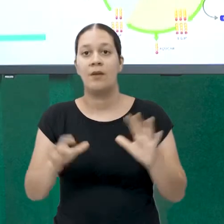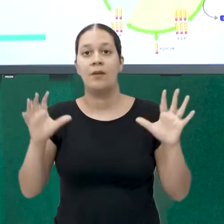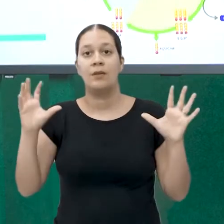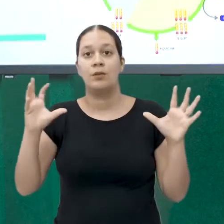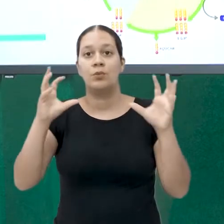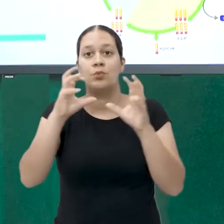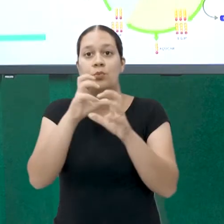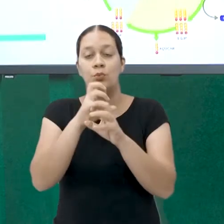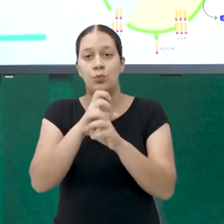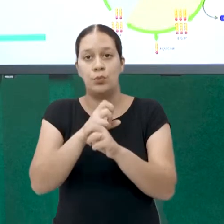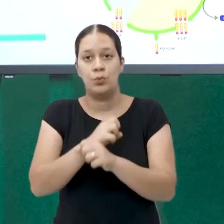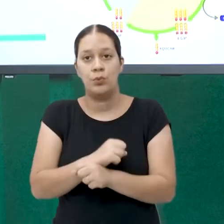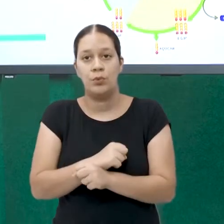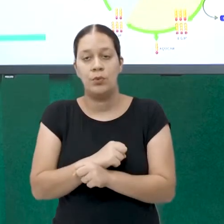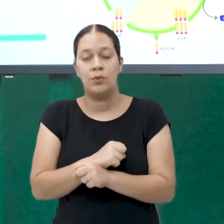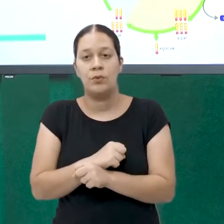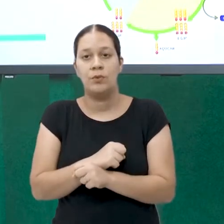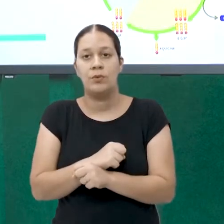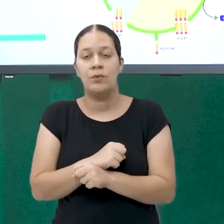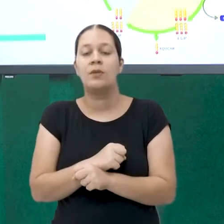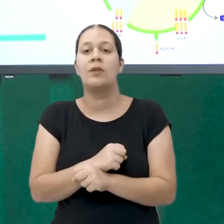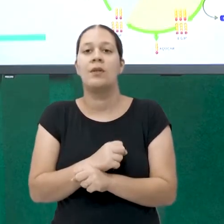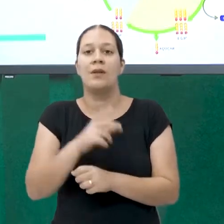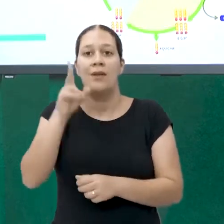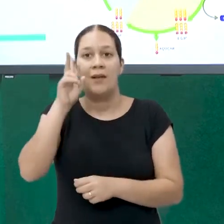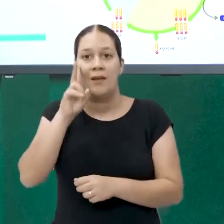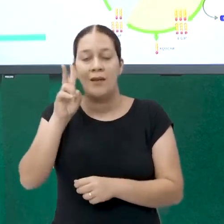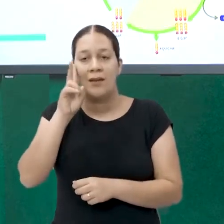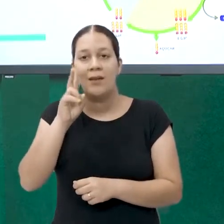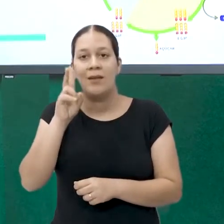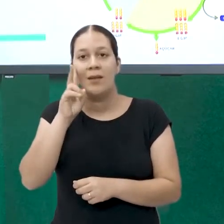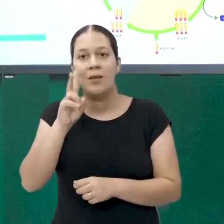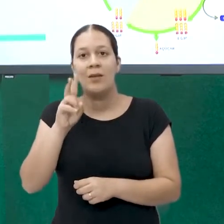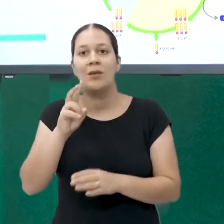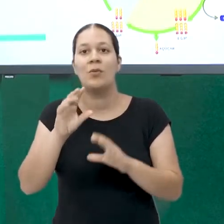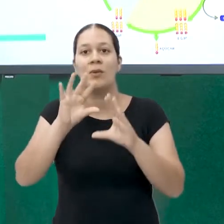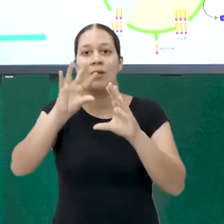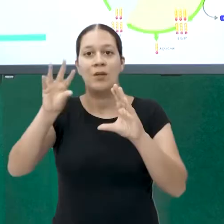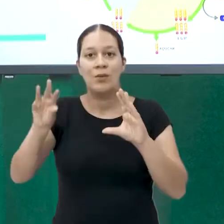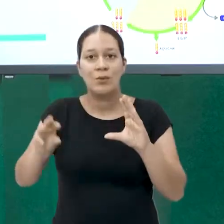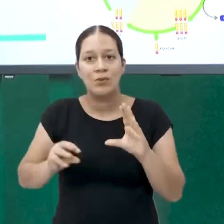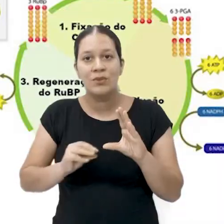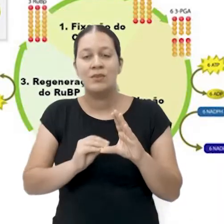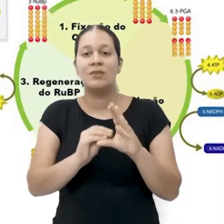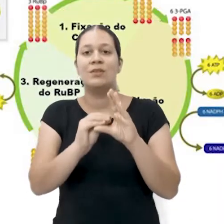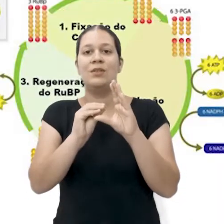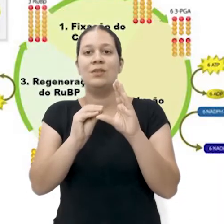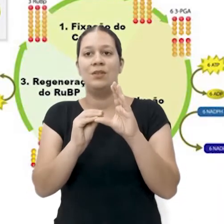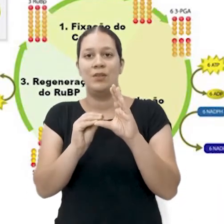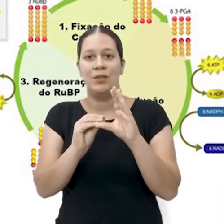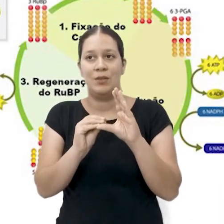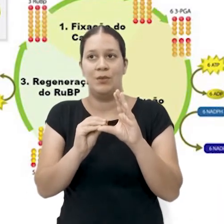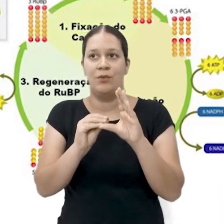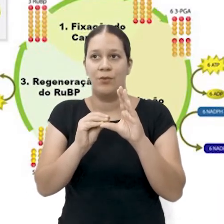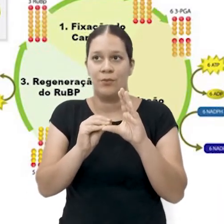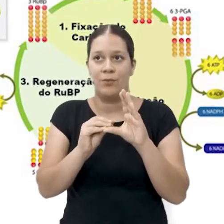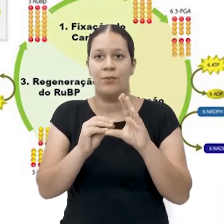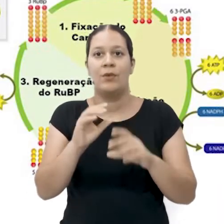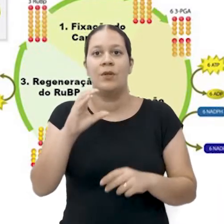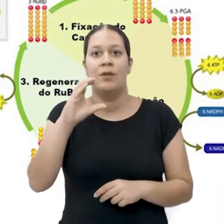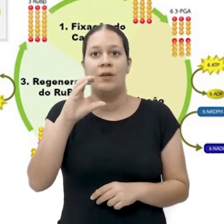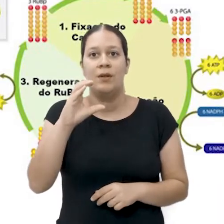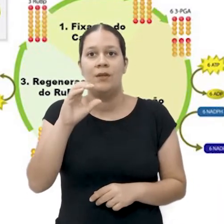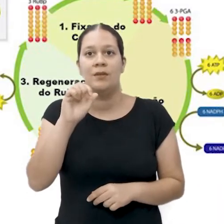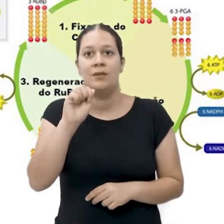fase escura, é o famoso ciclo de Calvin-Benson. A gente vai encontrar como ciclo de Calvin-Benson, não